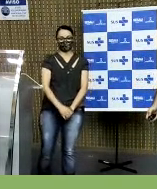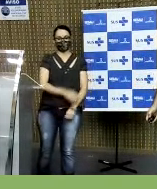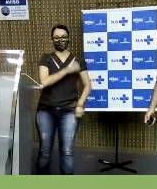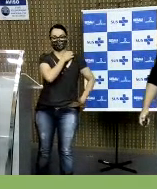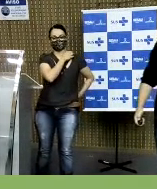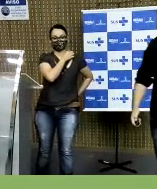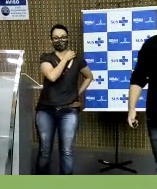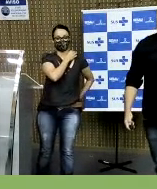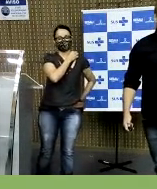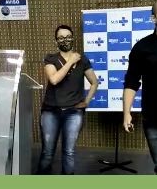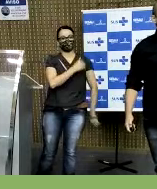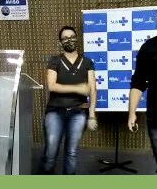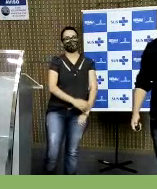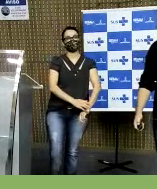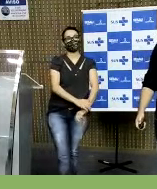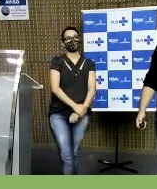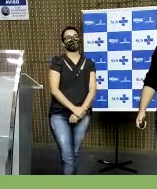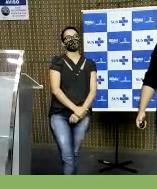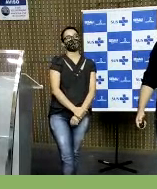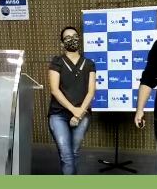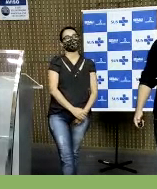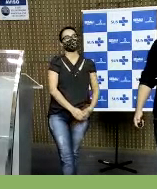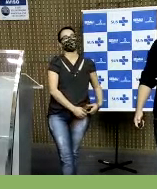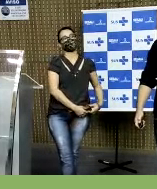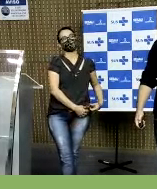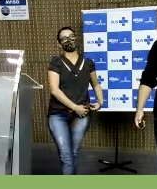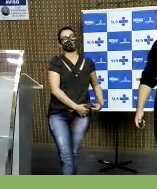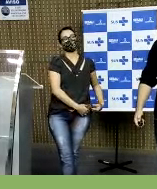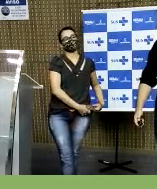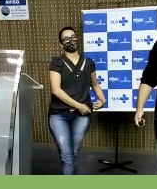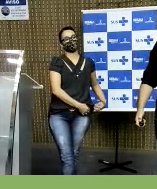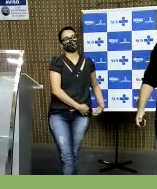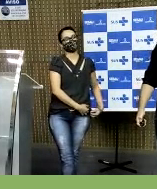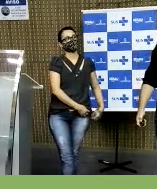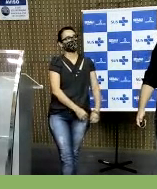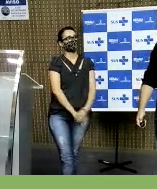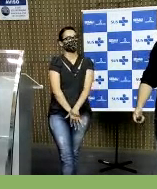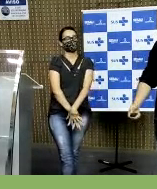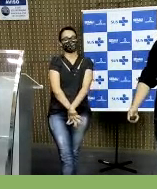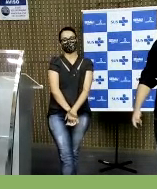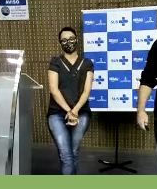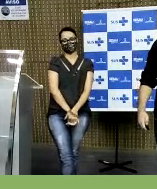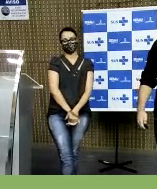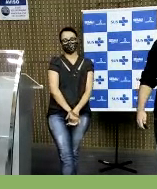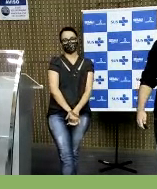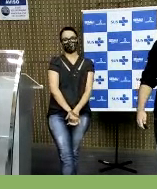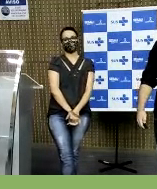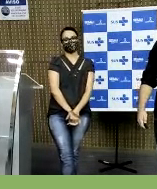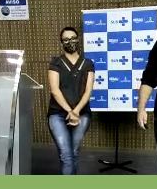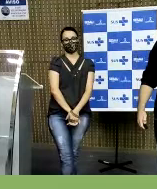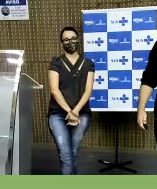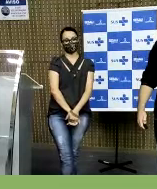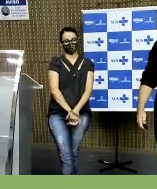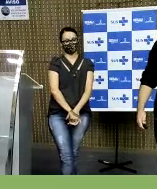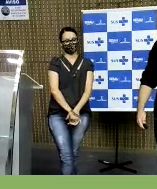é a enfermeira Cleide, tá? Uma das enfermeiras mais antigas em nossa unidade, tá? Somos em 3 enfermeiros, também não pôde estar presente, está